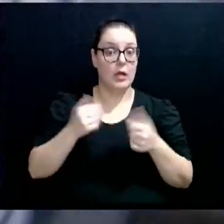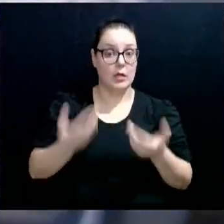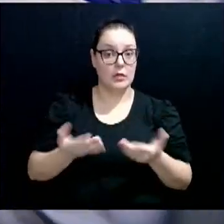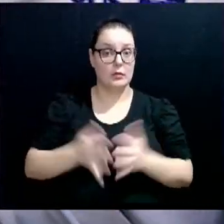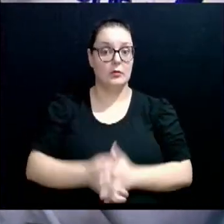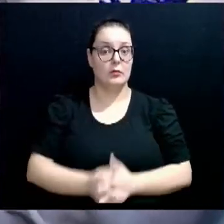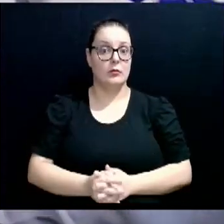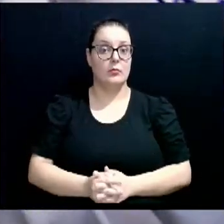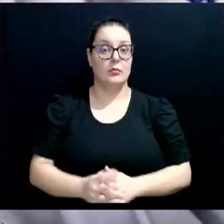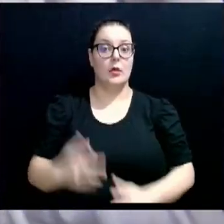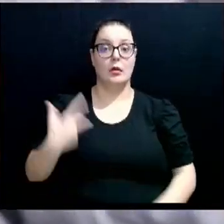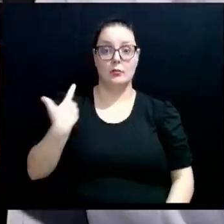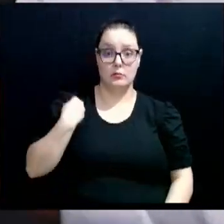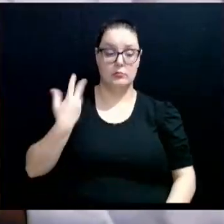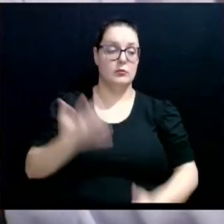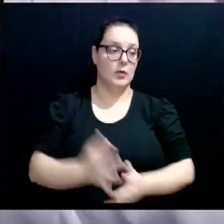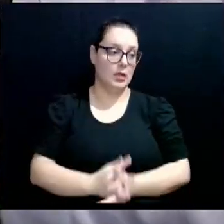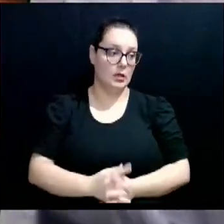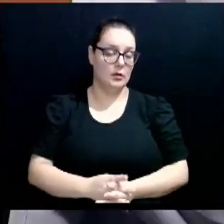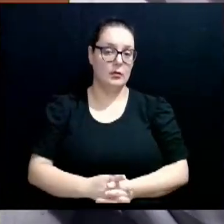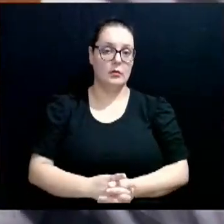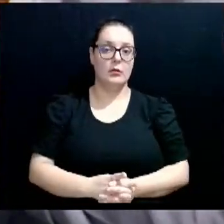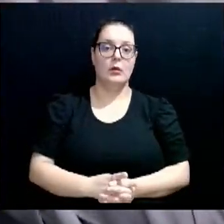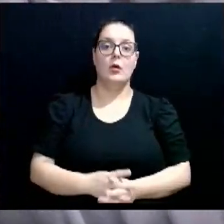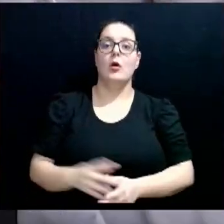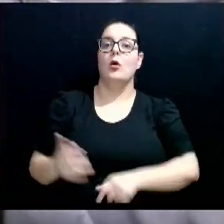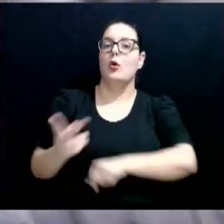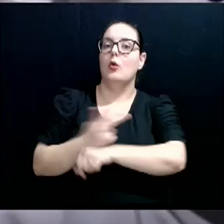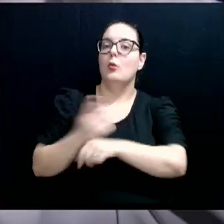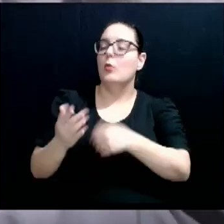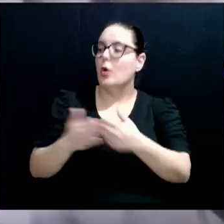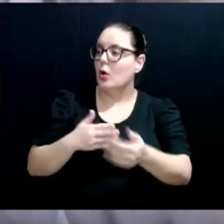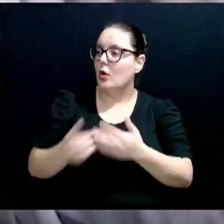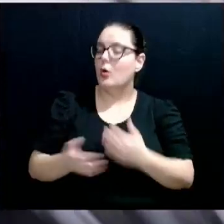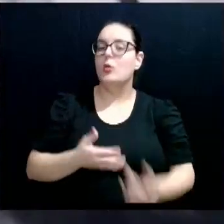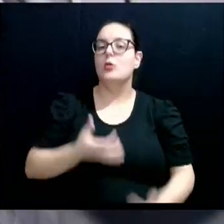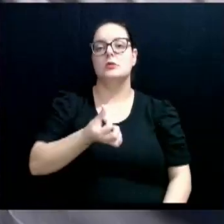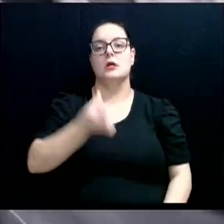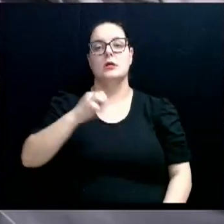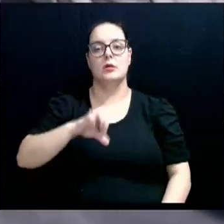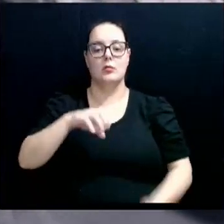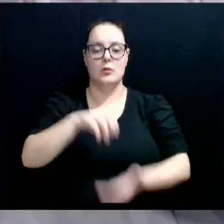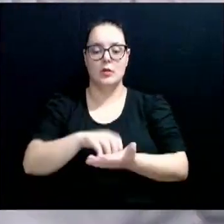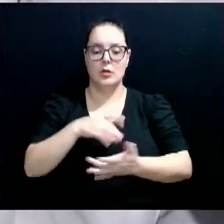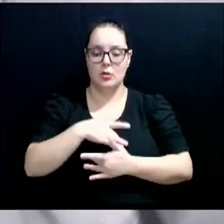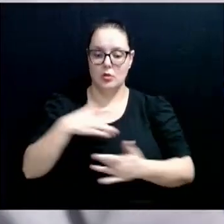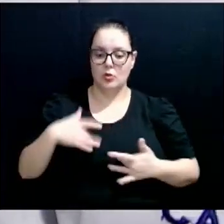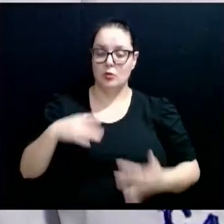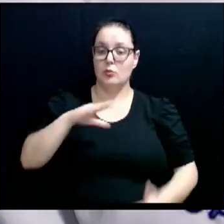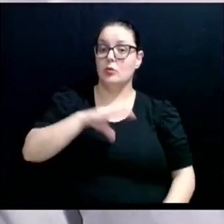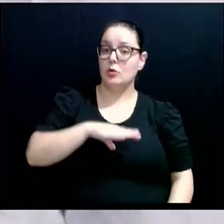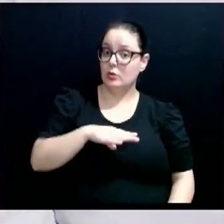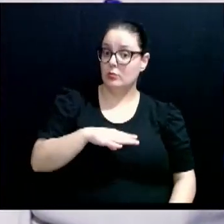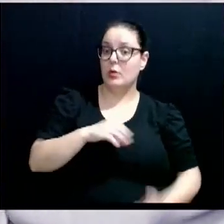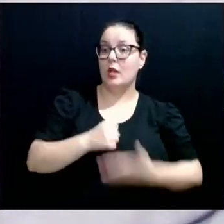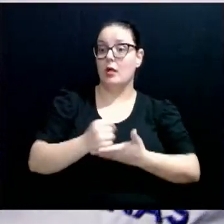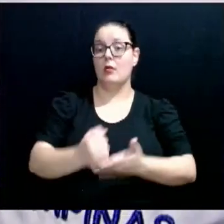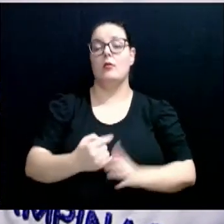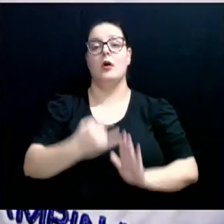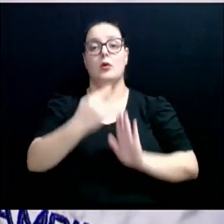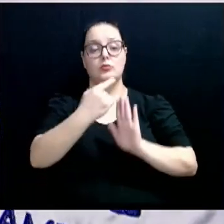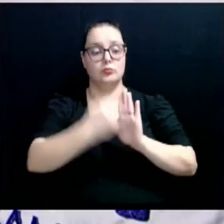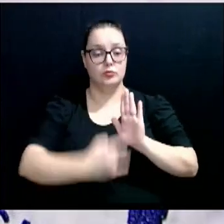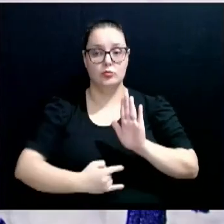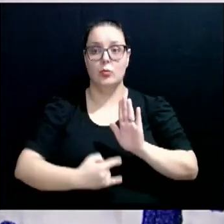se vacinar? Basta procurar qualquer um dos 69 centros de saúde do município, levar um documento de identificação, a caderneta